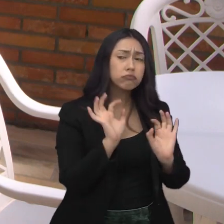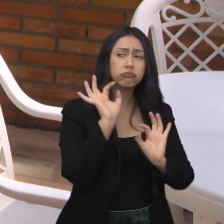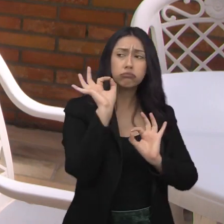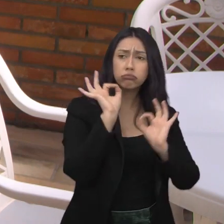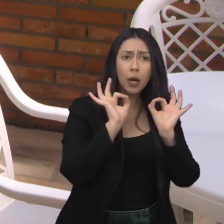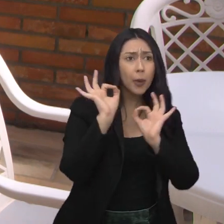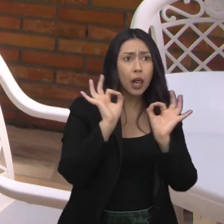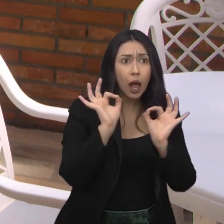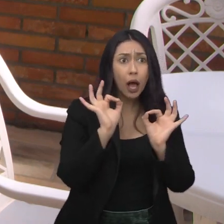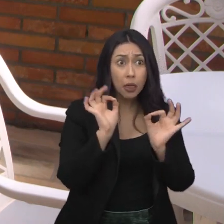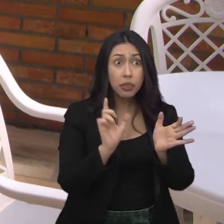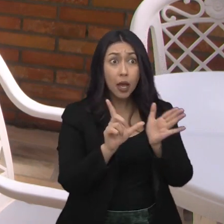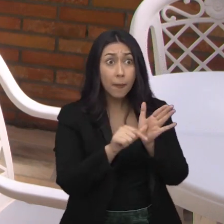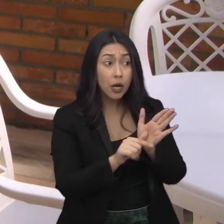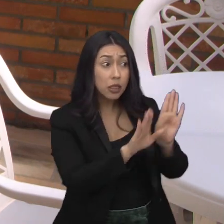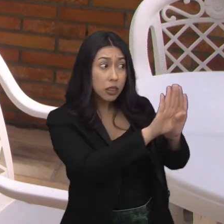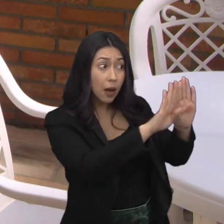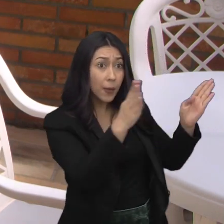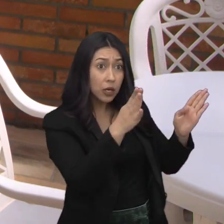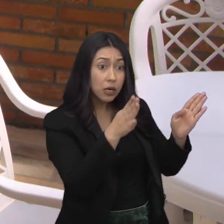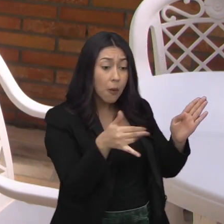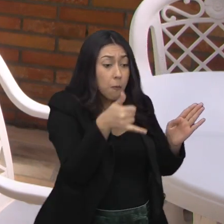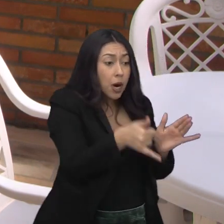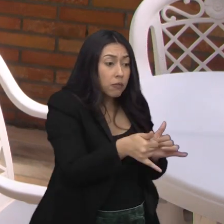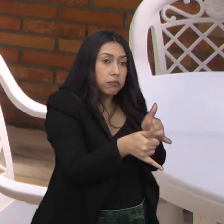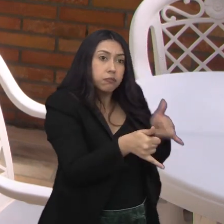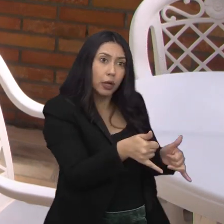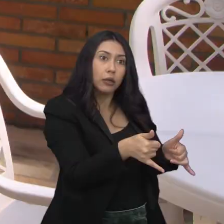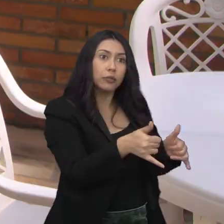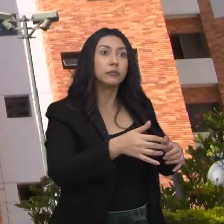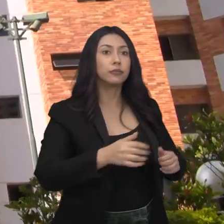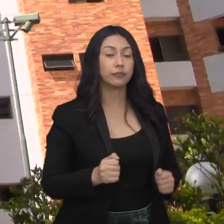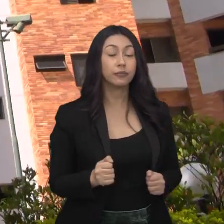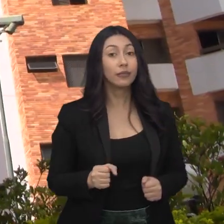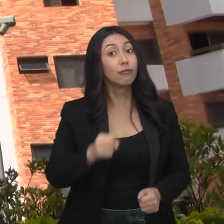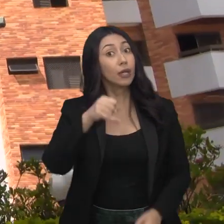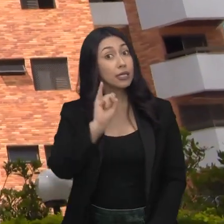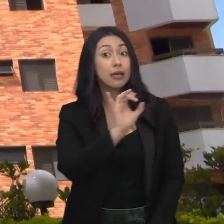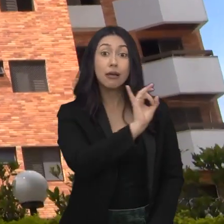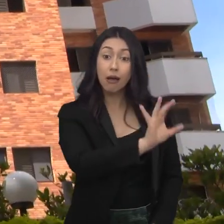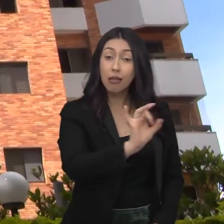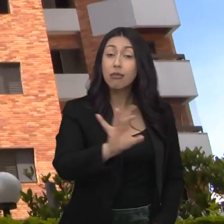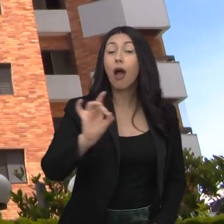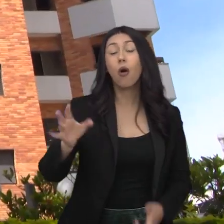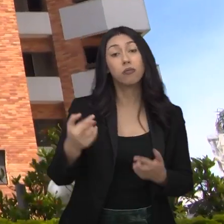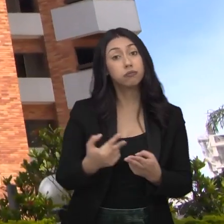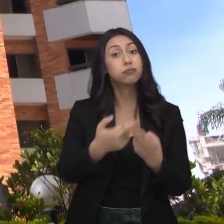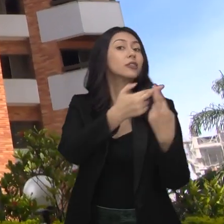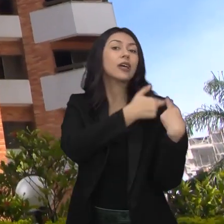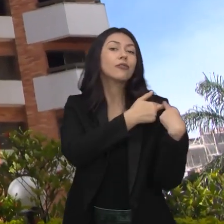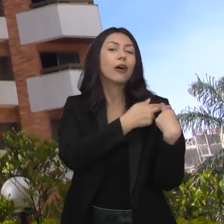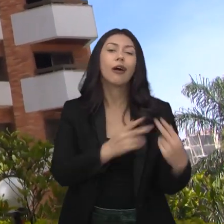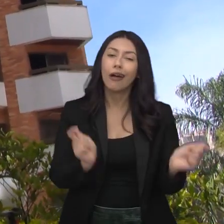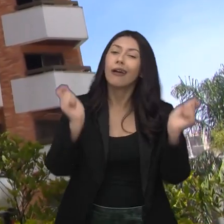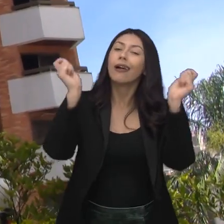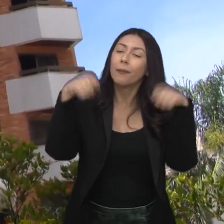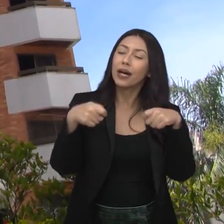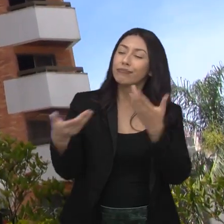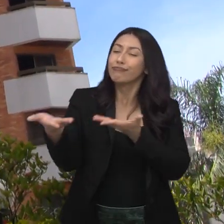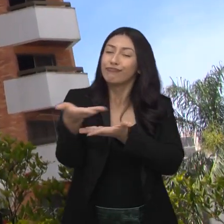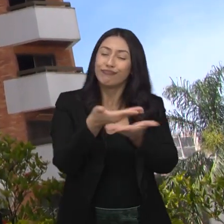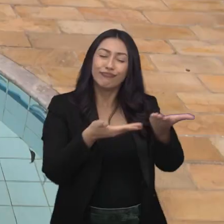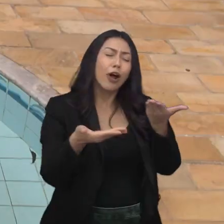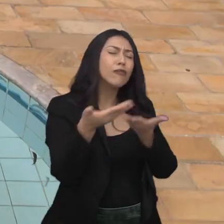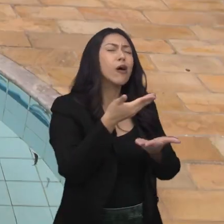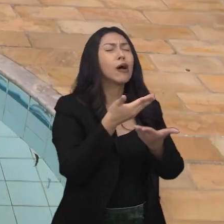que ela pode deixar o salto para colocar na saída do apartamento. E se cada um fizer a sua parte, é possível sim